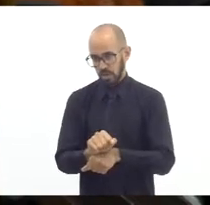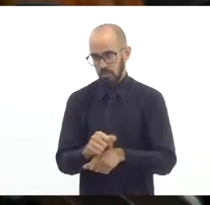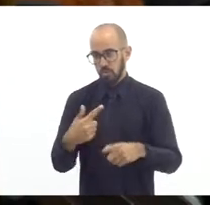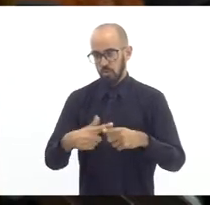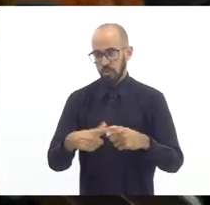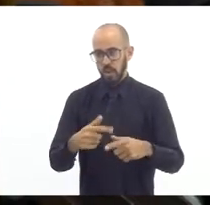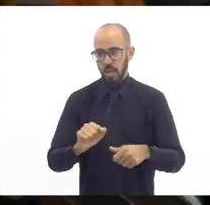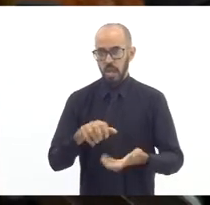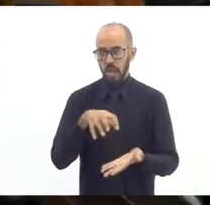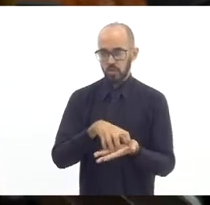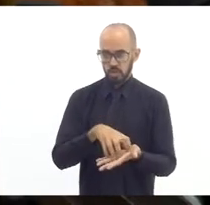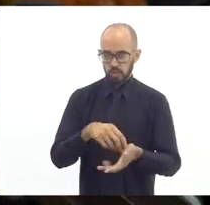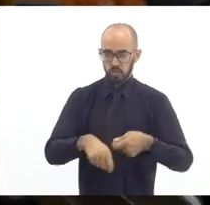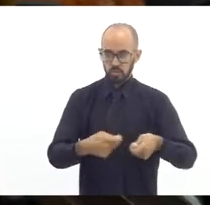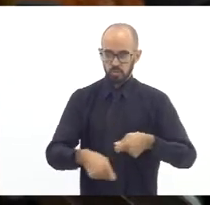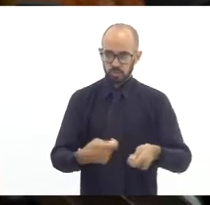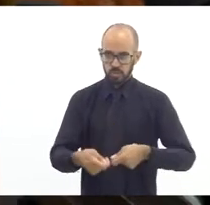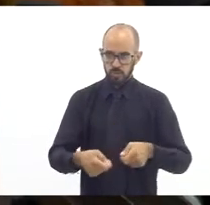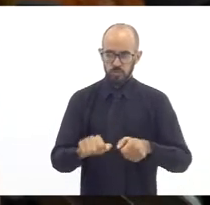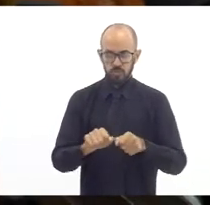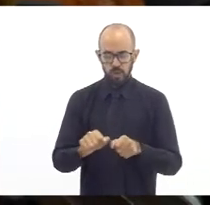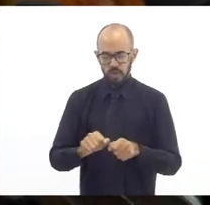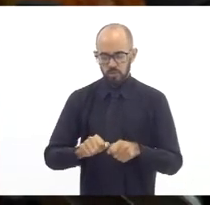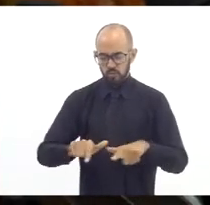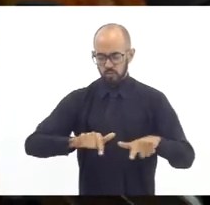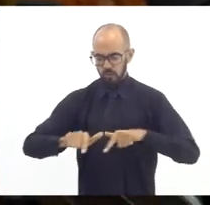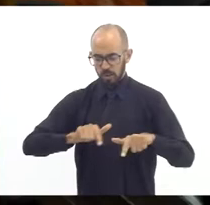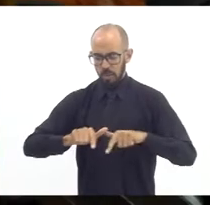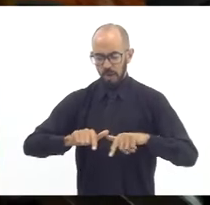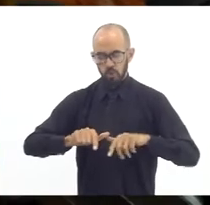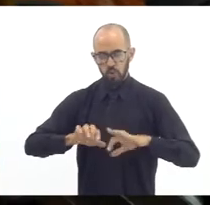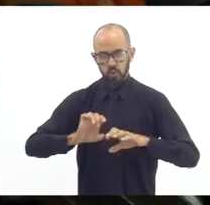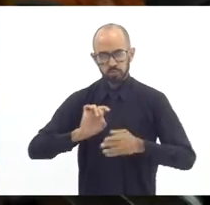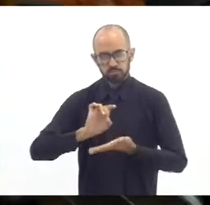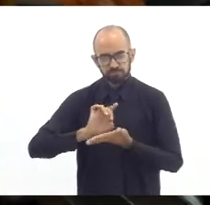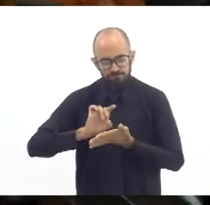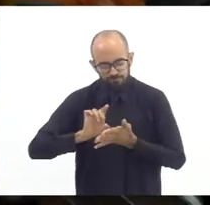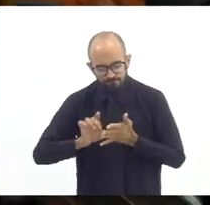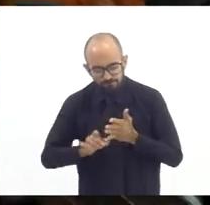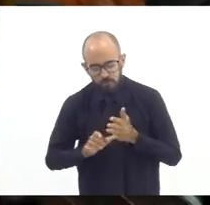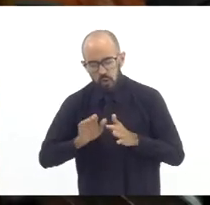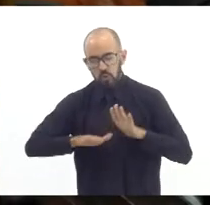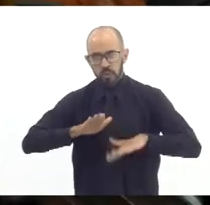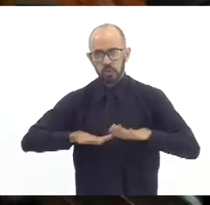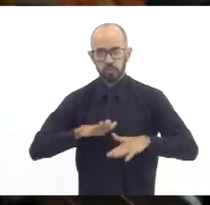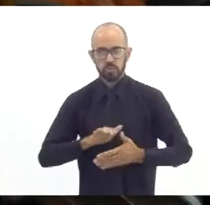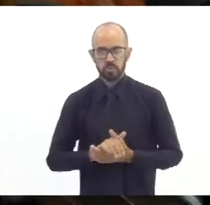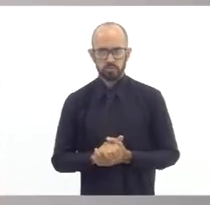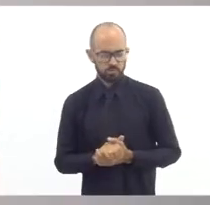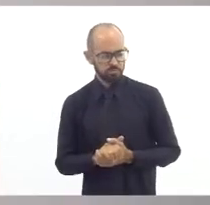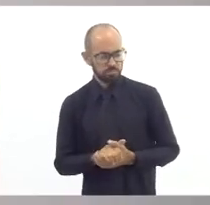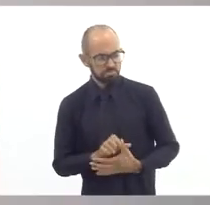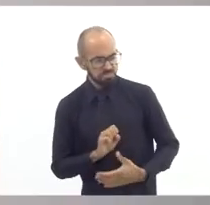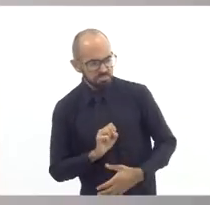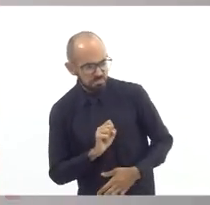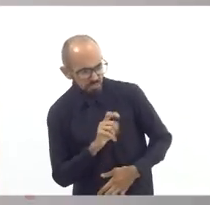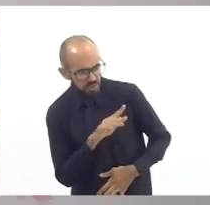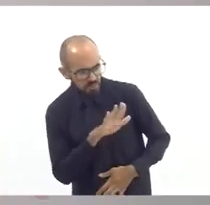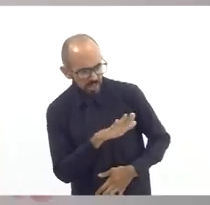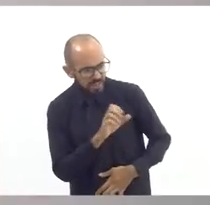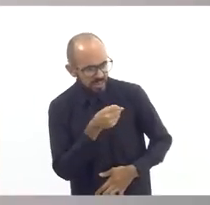um trabalho técnico minucioso e cuidadoso. Sim, mas olha só, se as irregularidades foram apontadas em